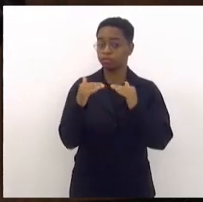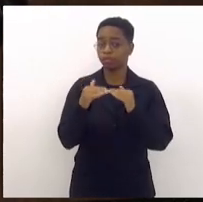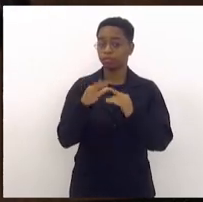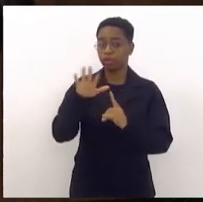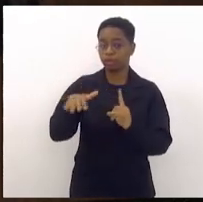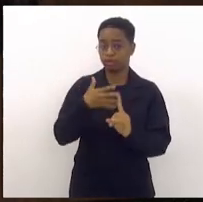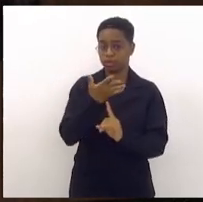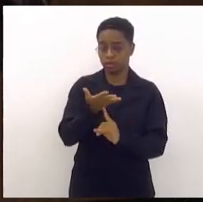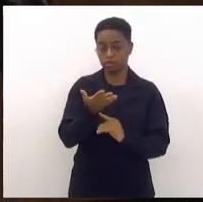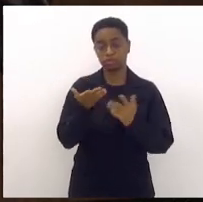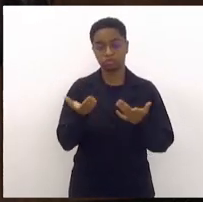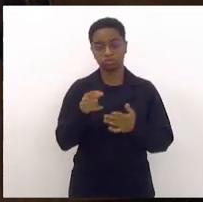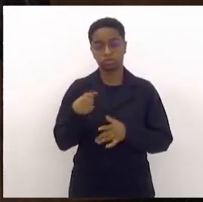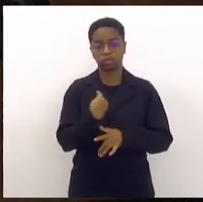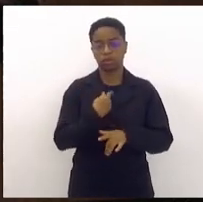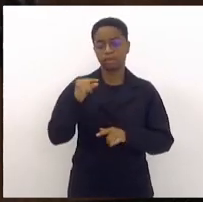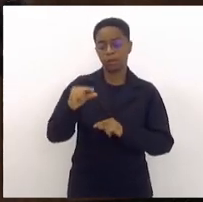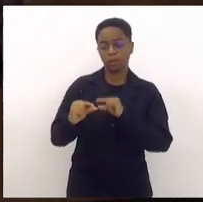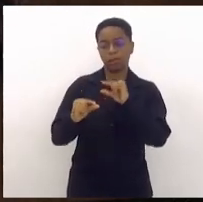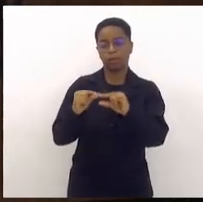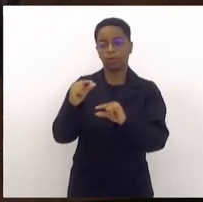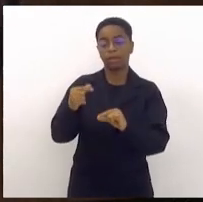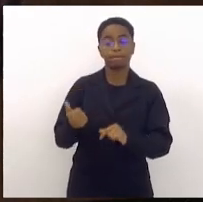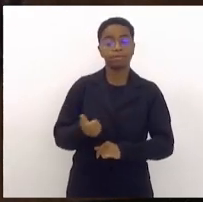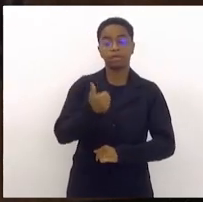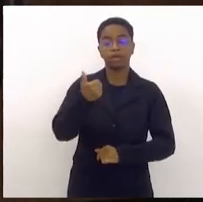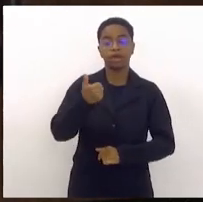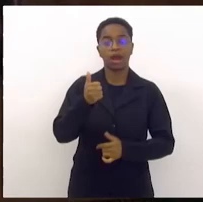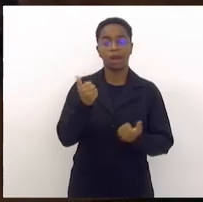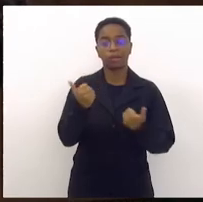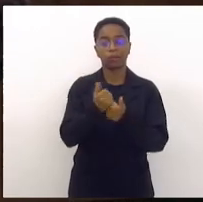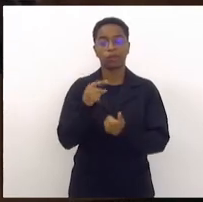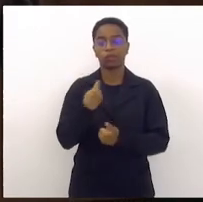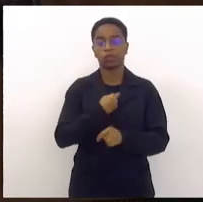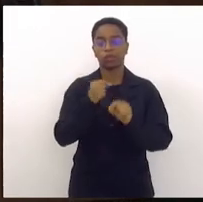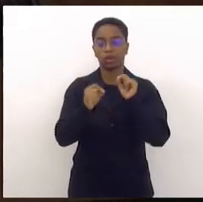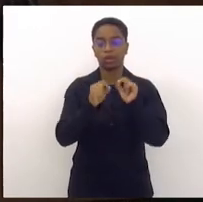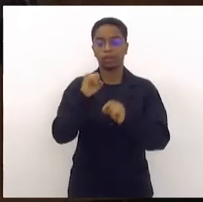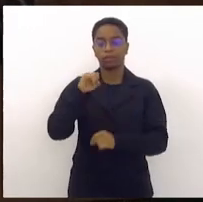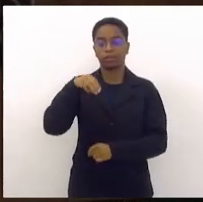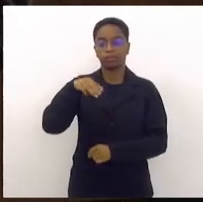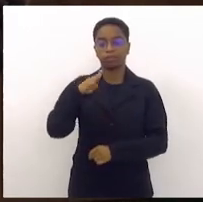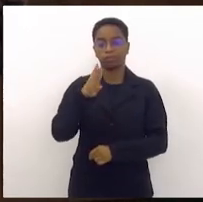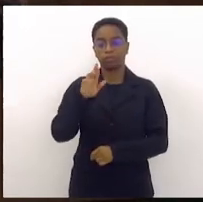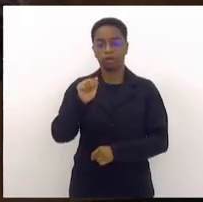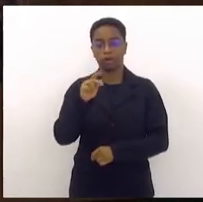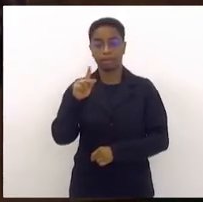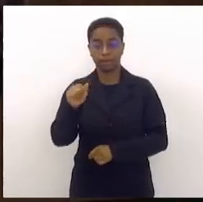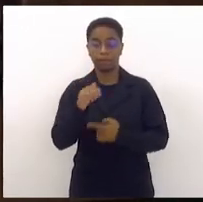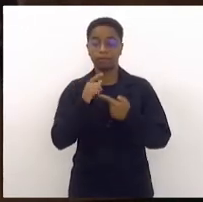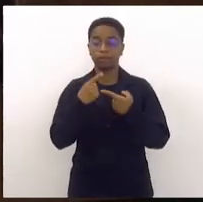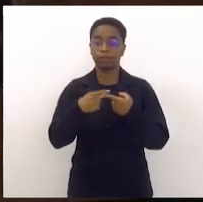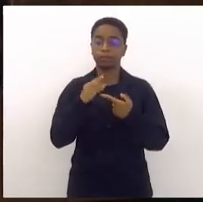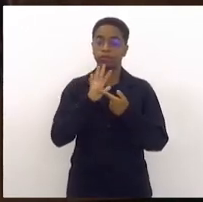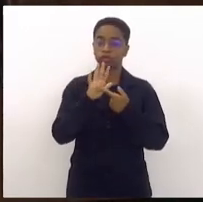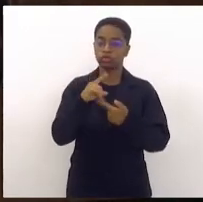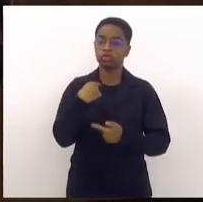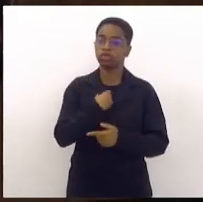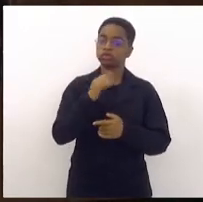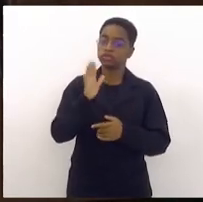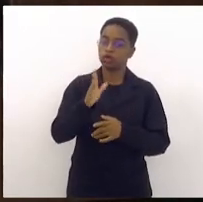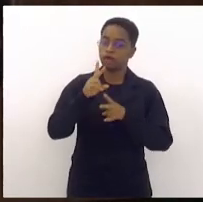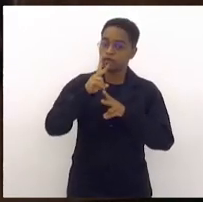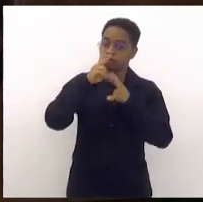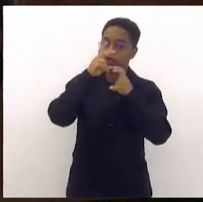pouco. E a primeira área que nos apoiou foi a Embrapa, porque ela mostrou que nós já éramos fortes